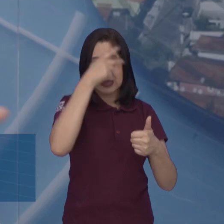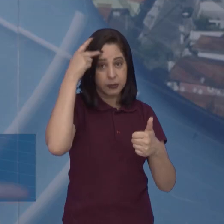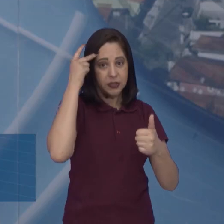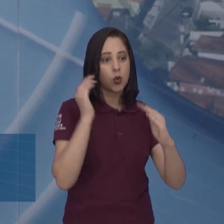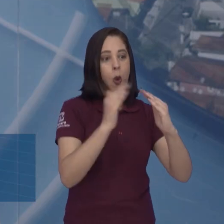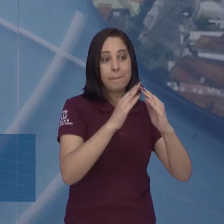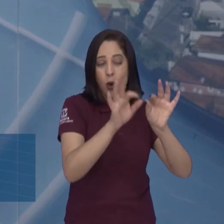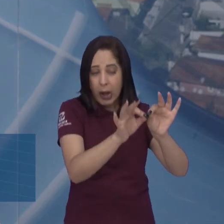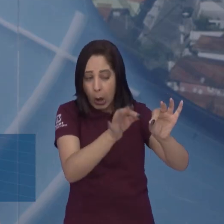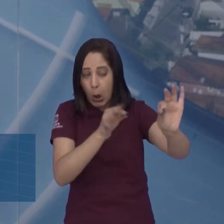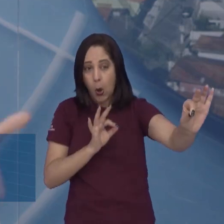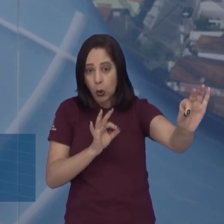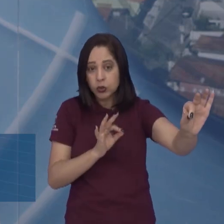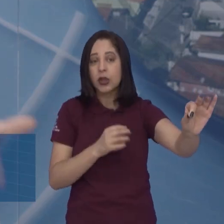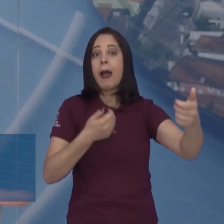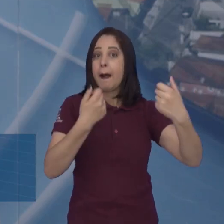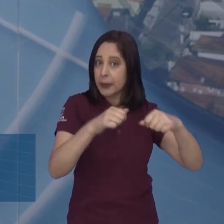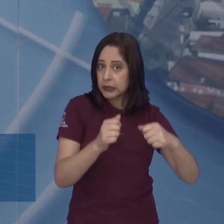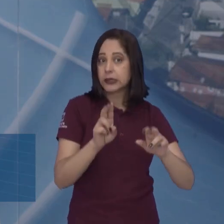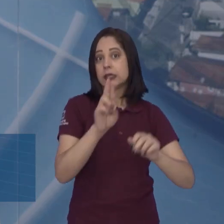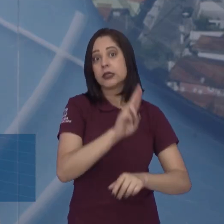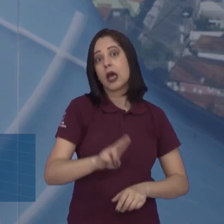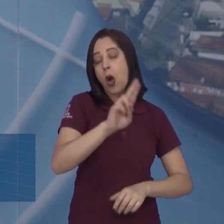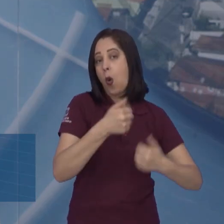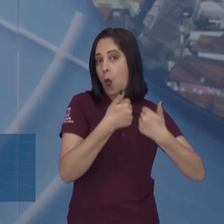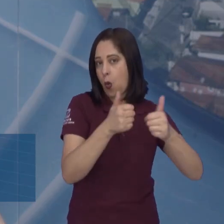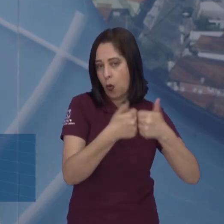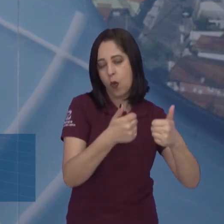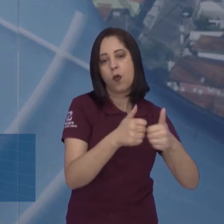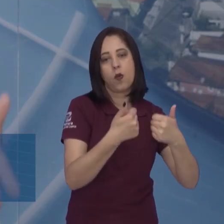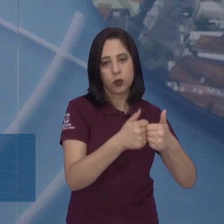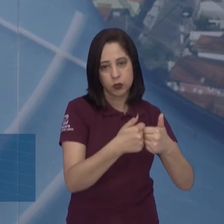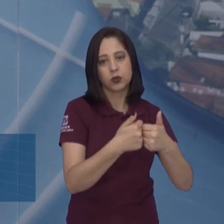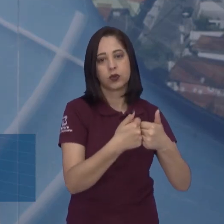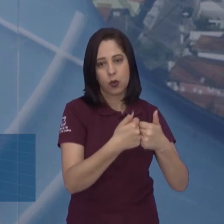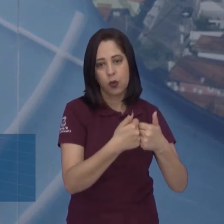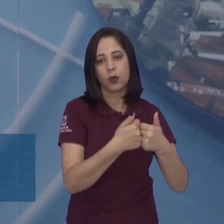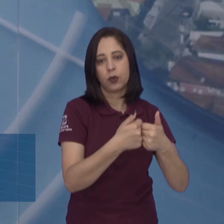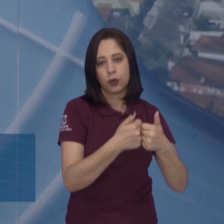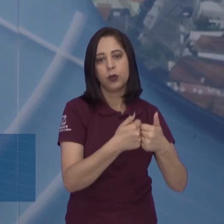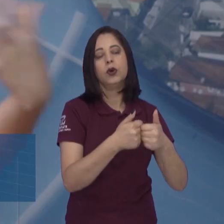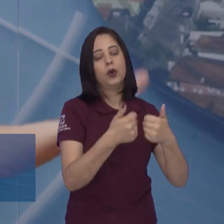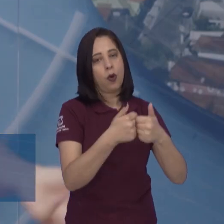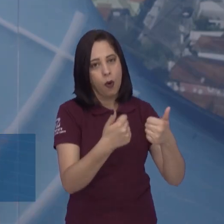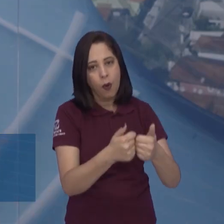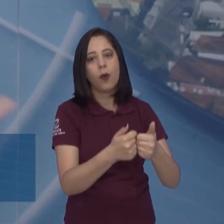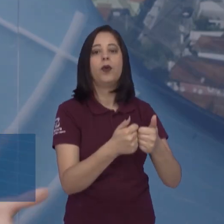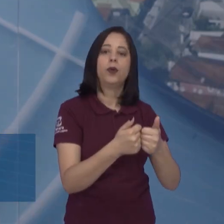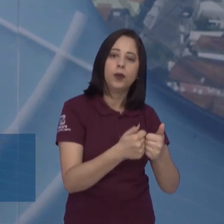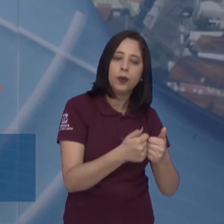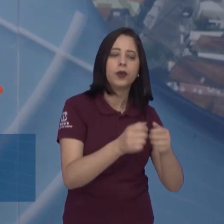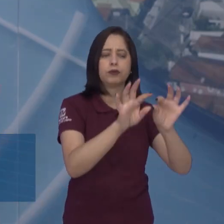em áreas mais afastadas, como essa, que geralmente são, nem sempre, mas costumam ser em áreas mais afastadas,